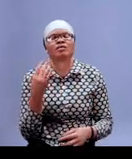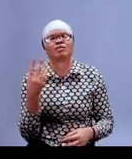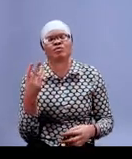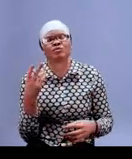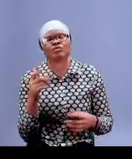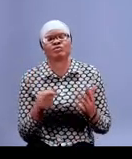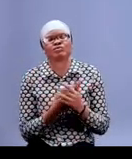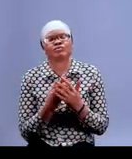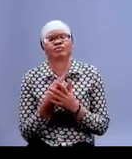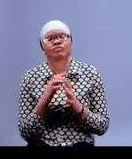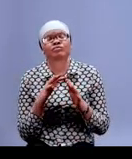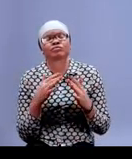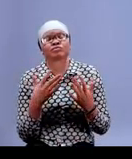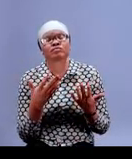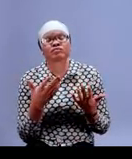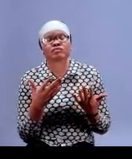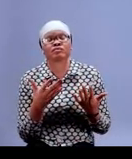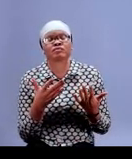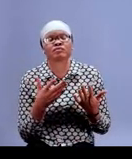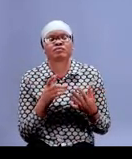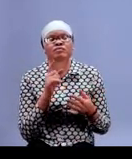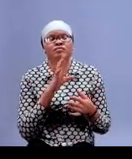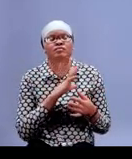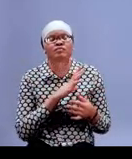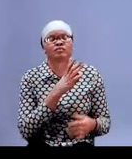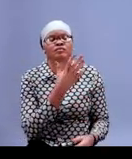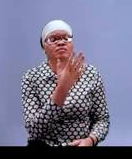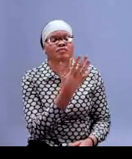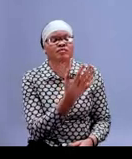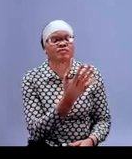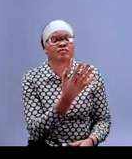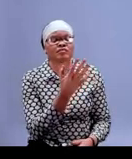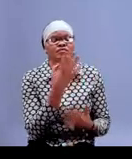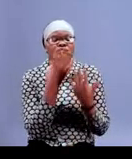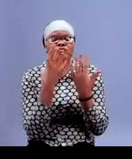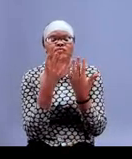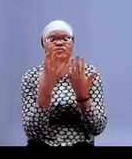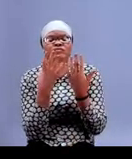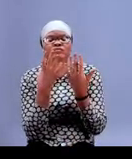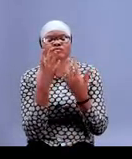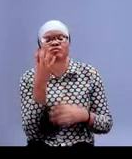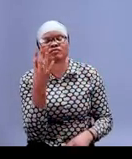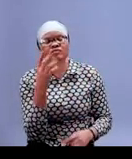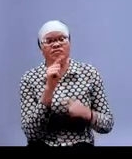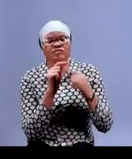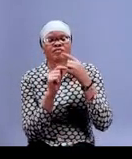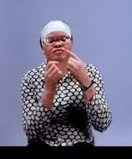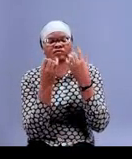grupos foram formados vamos ter 594 di